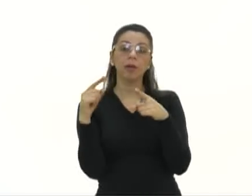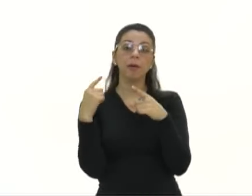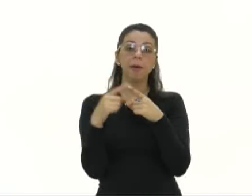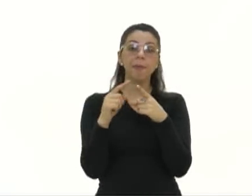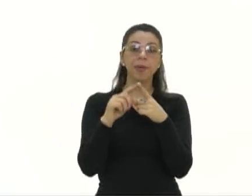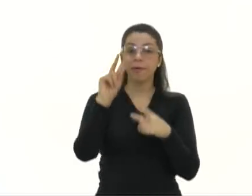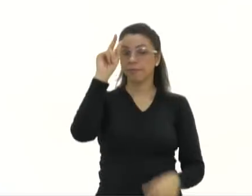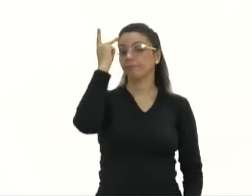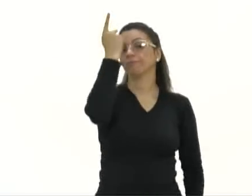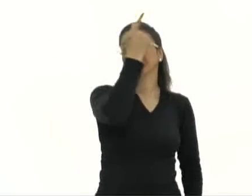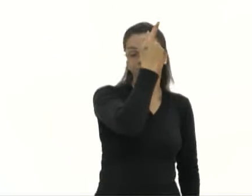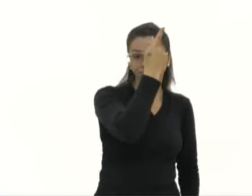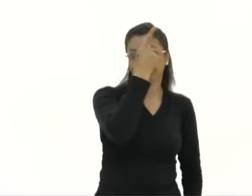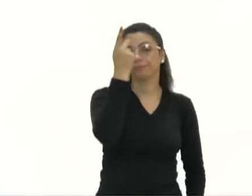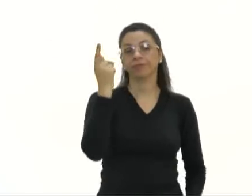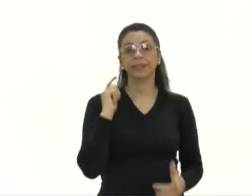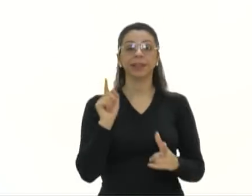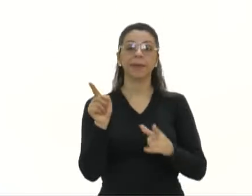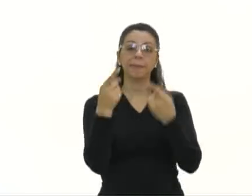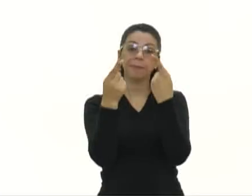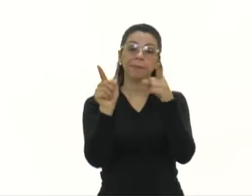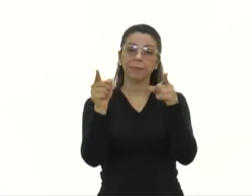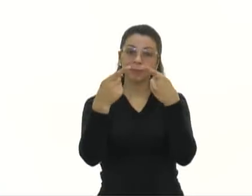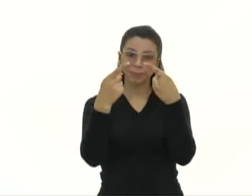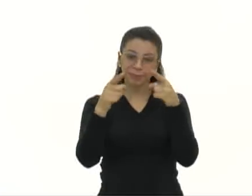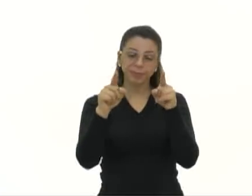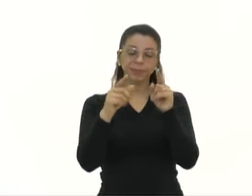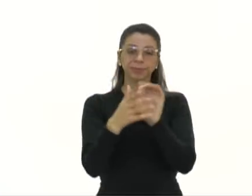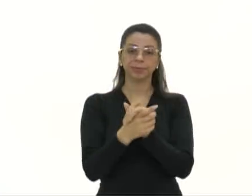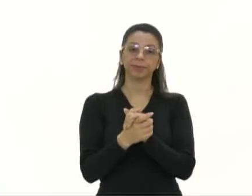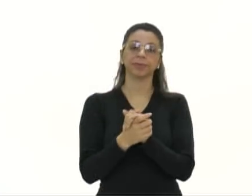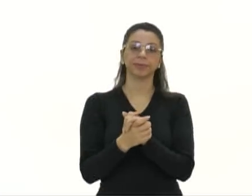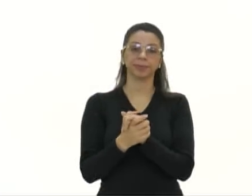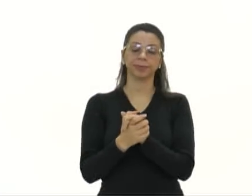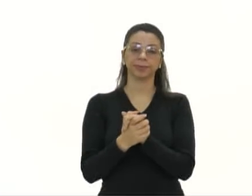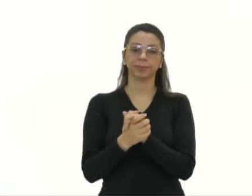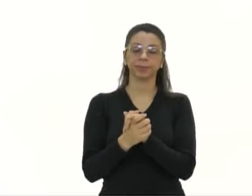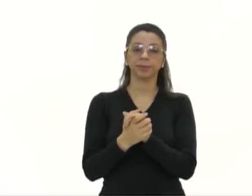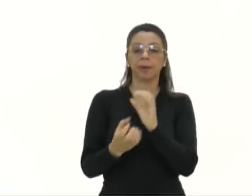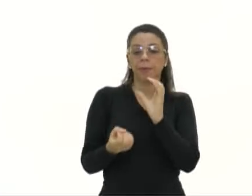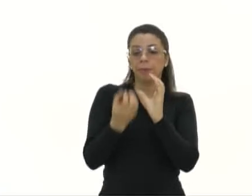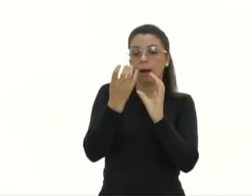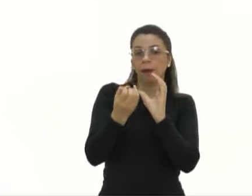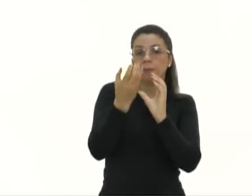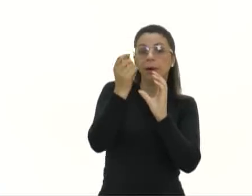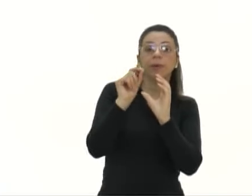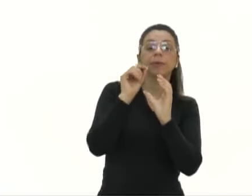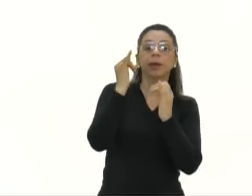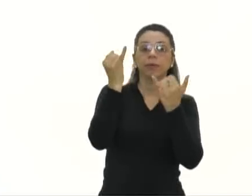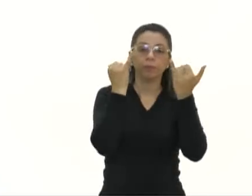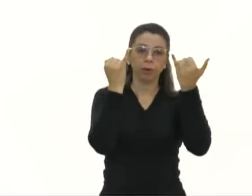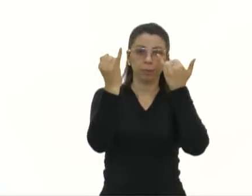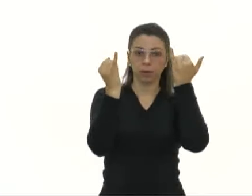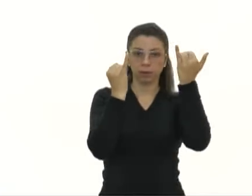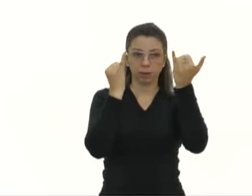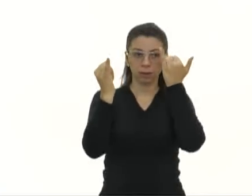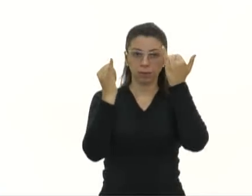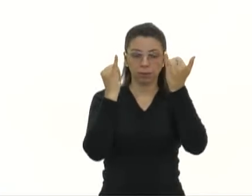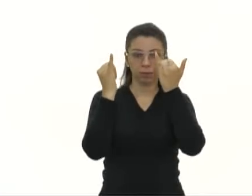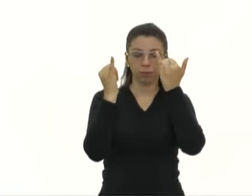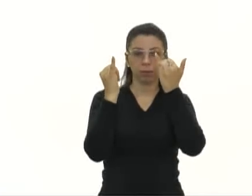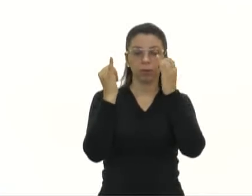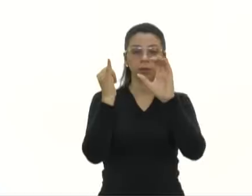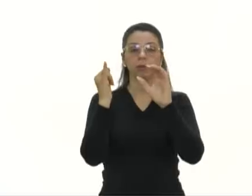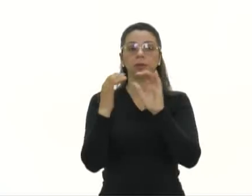fez a interpretação e é uma música. Então, os estímulos são conduzidos até o aparelho vestibular pela janela